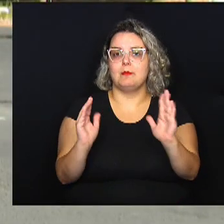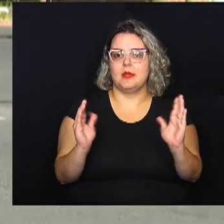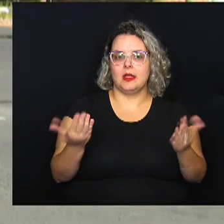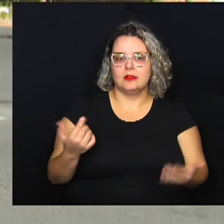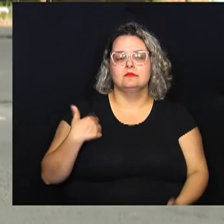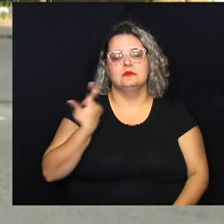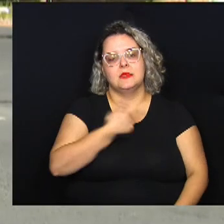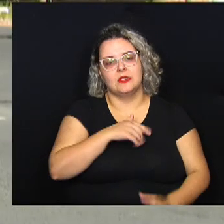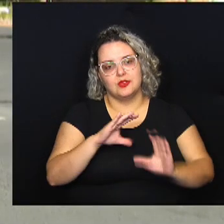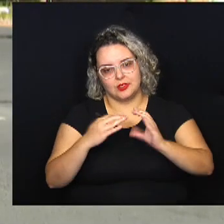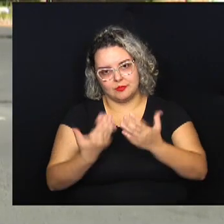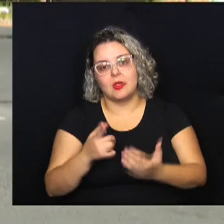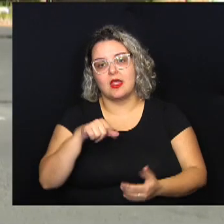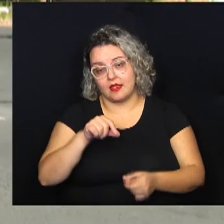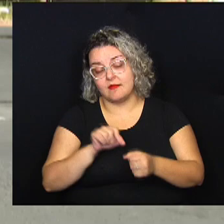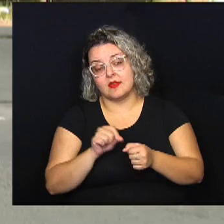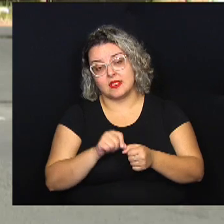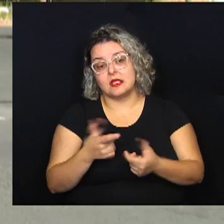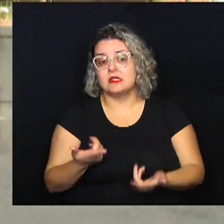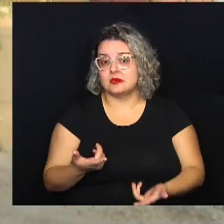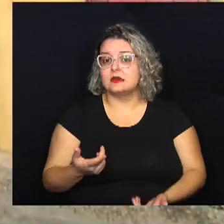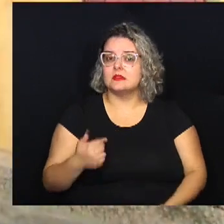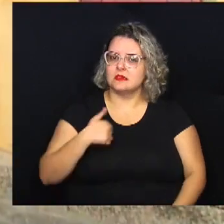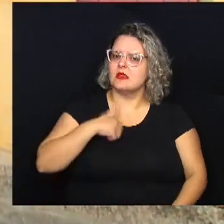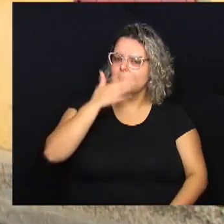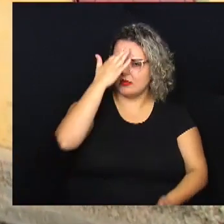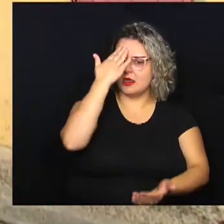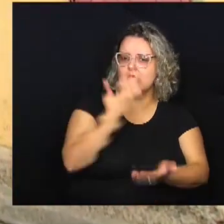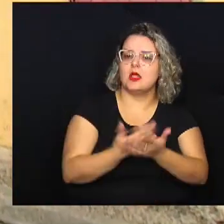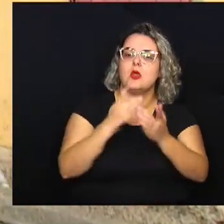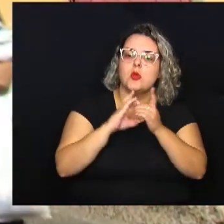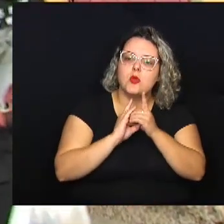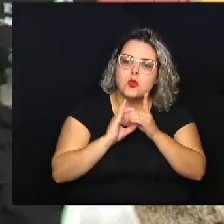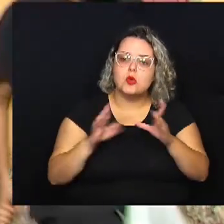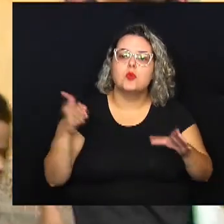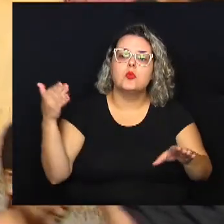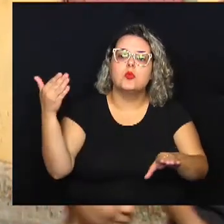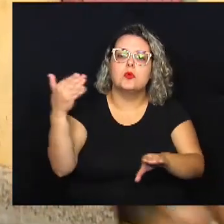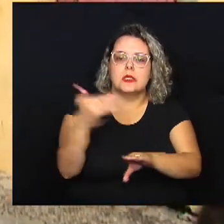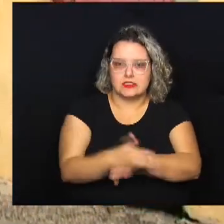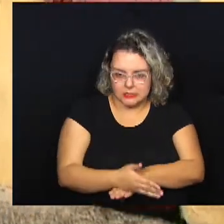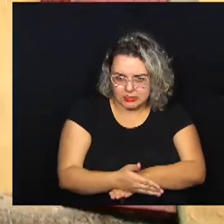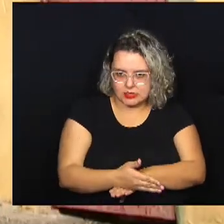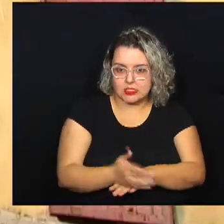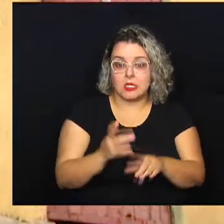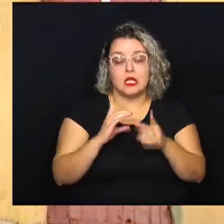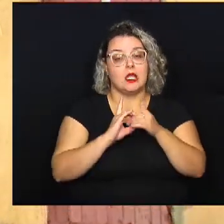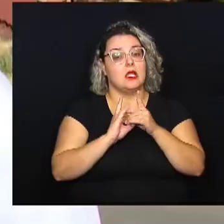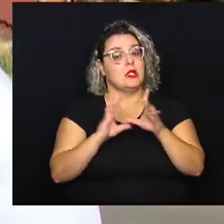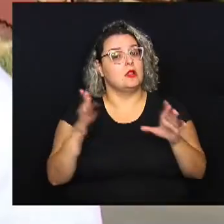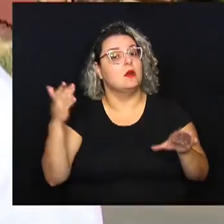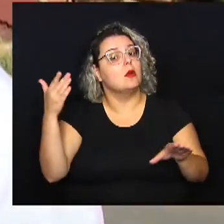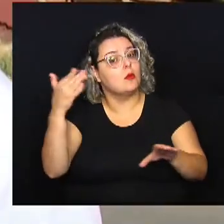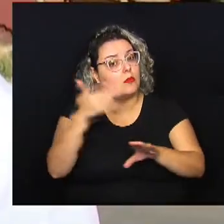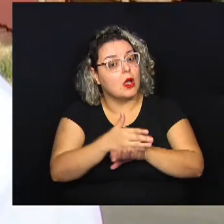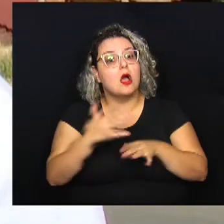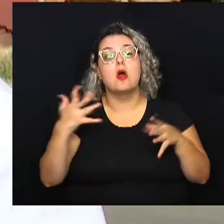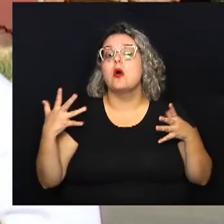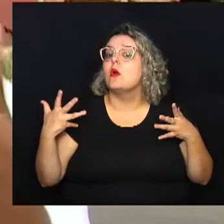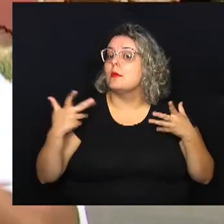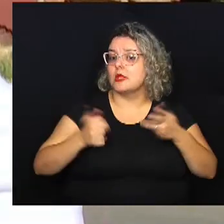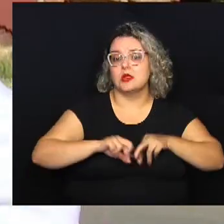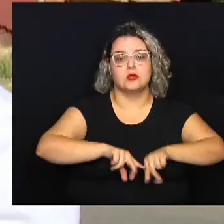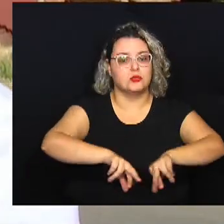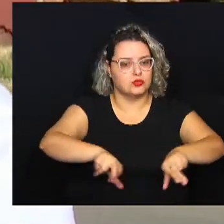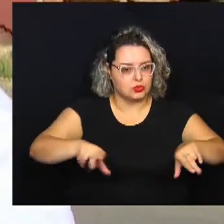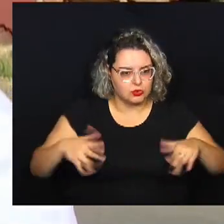está fazendo algo que eu prezo muito, que é democratizando o acesso. E democratizando o acesso para toda a diversidade.